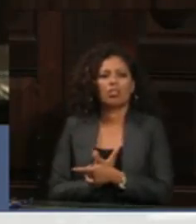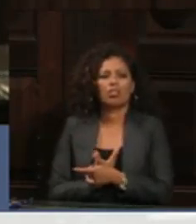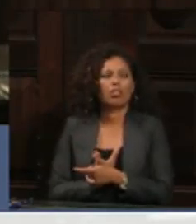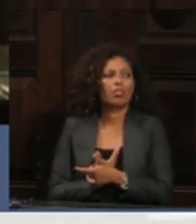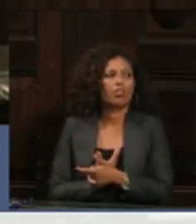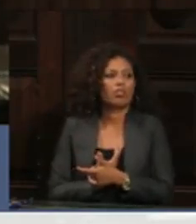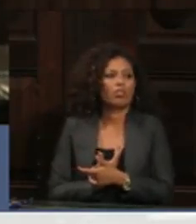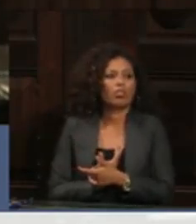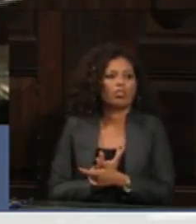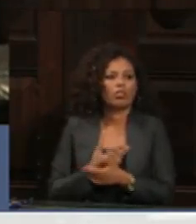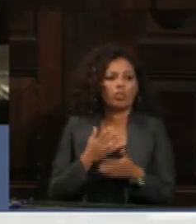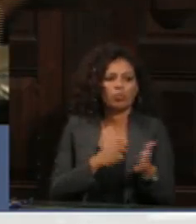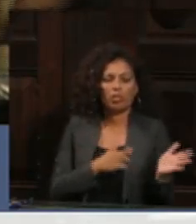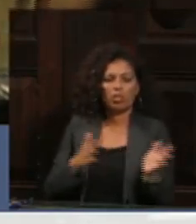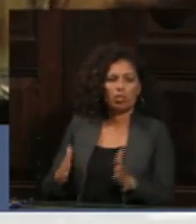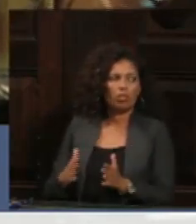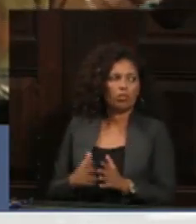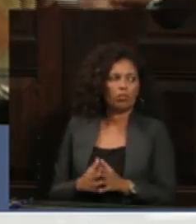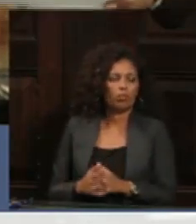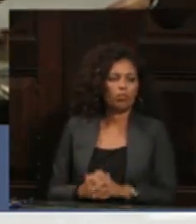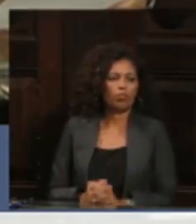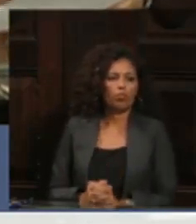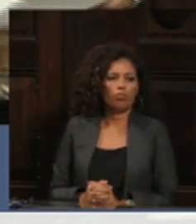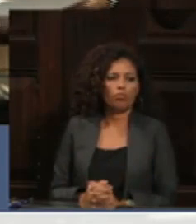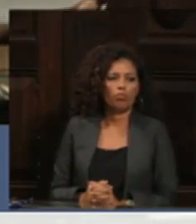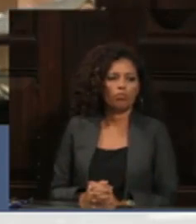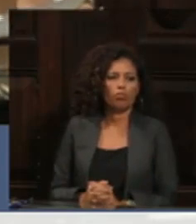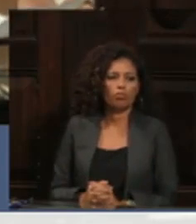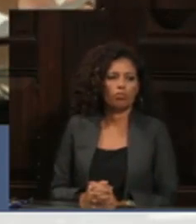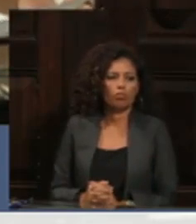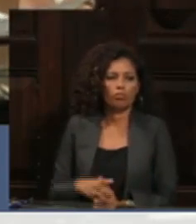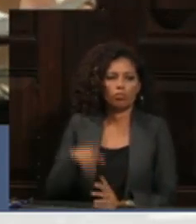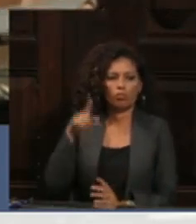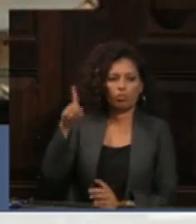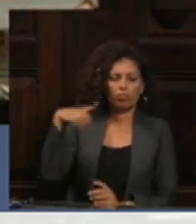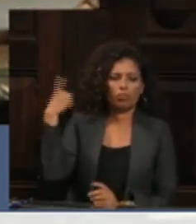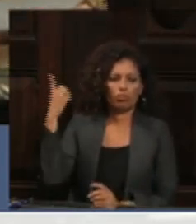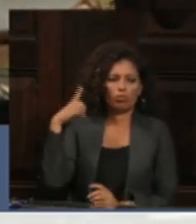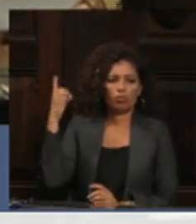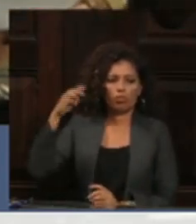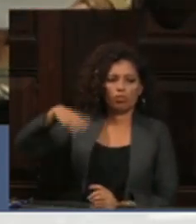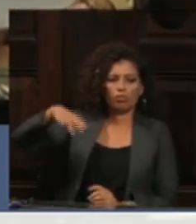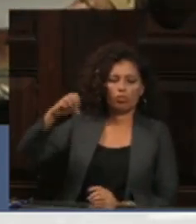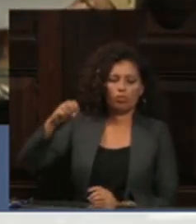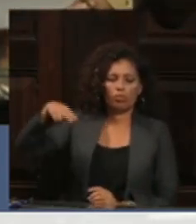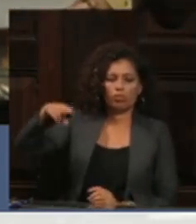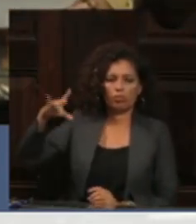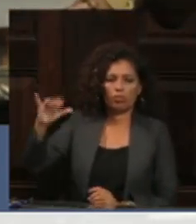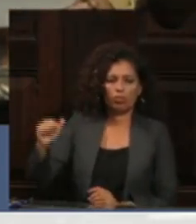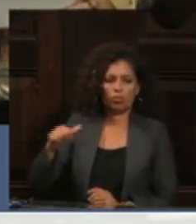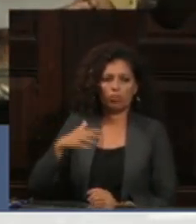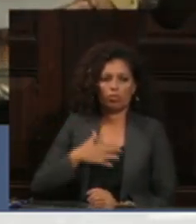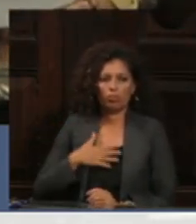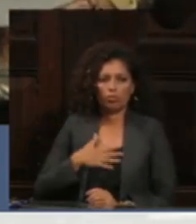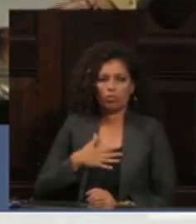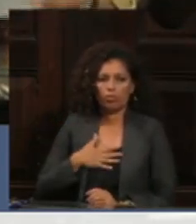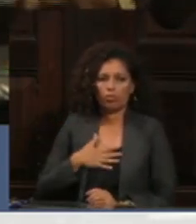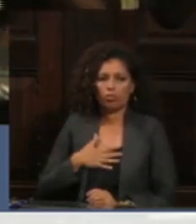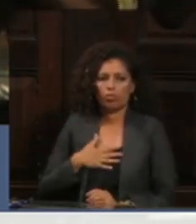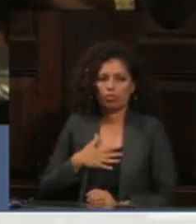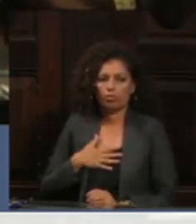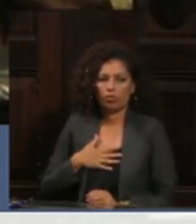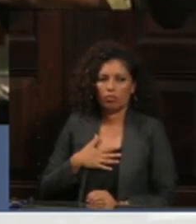sim. Bom, excelentíssima deputada Mônica Francisco, eu corroboro